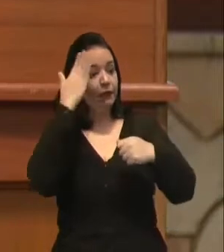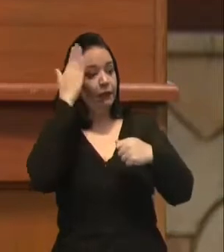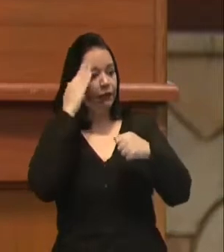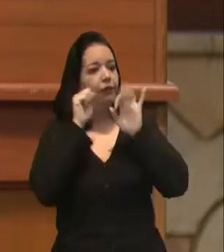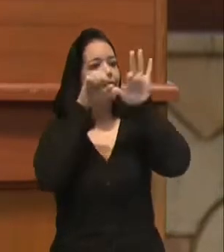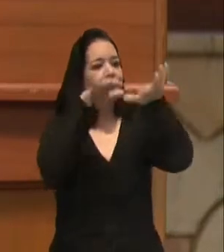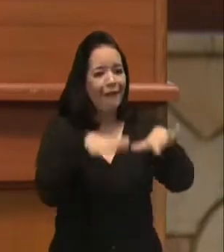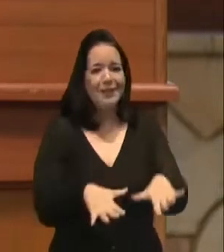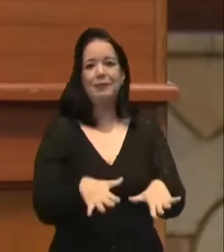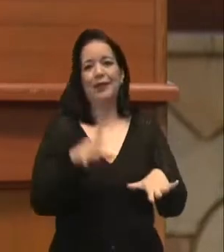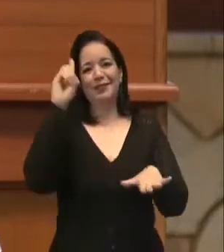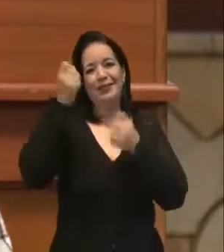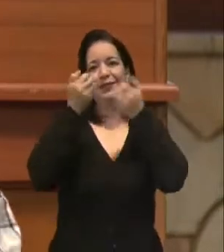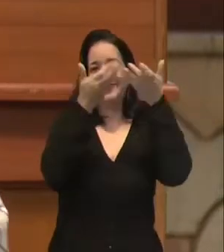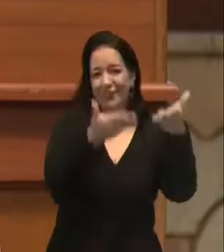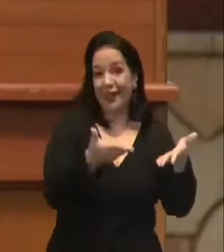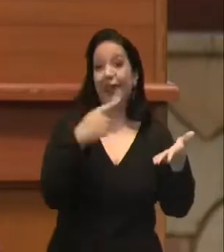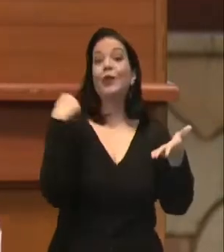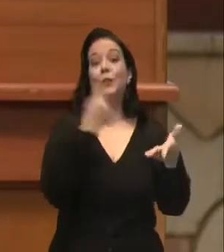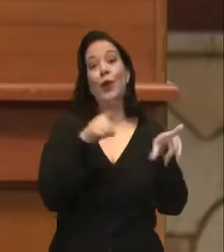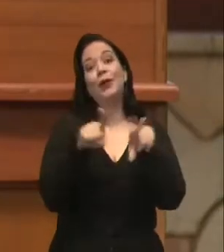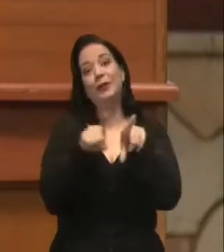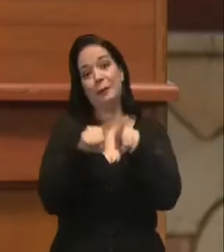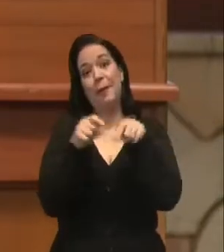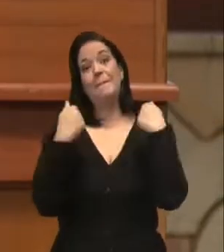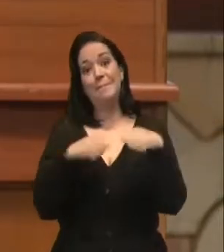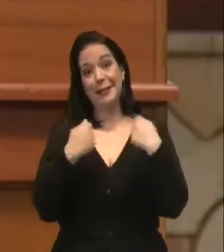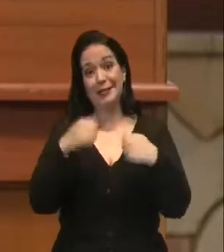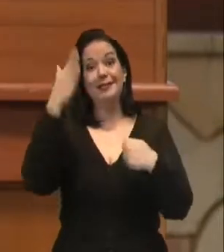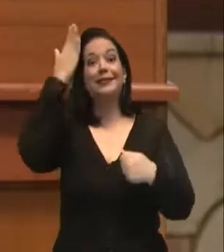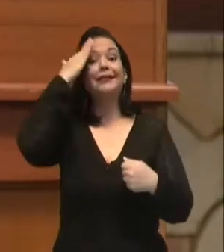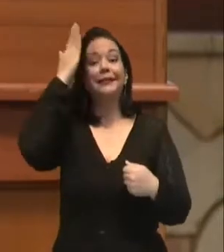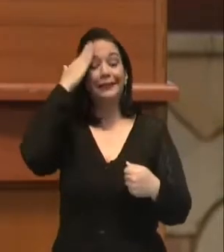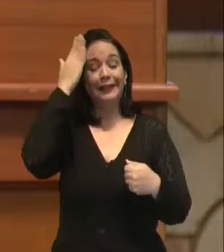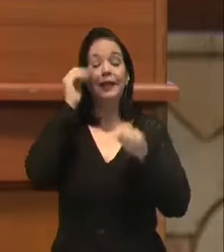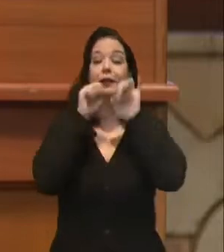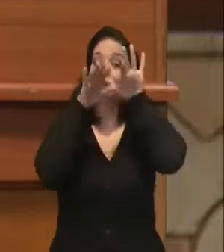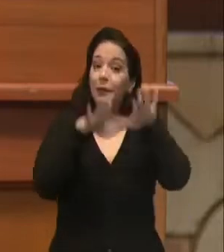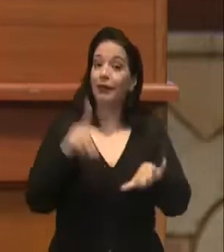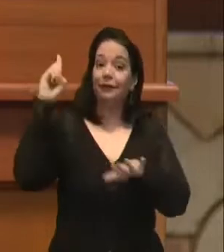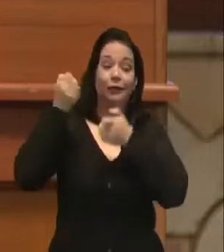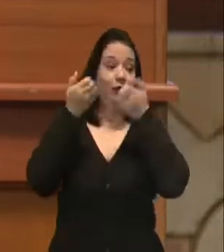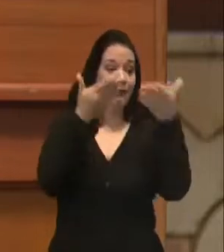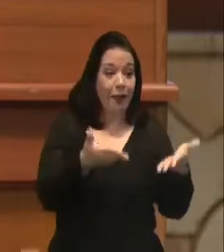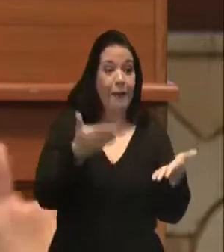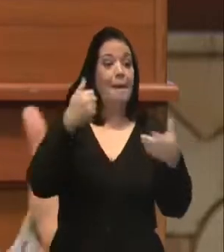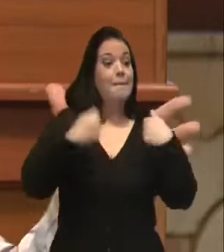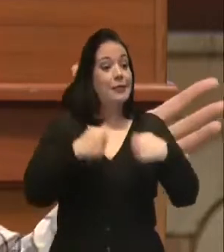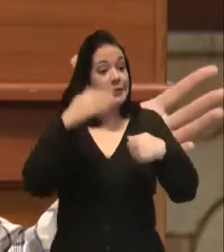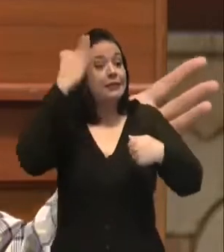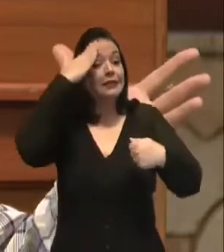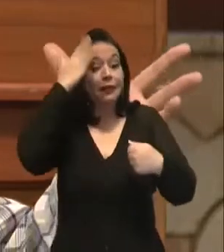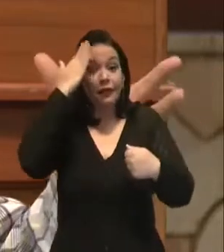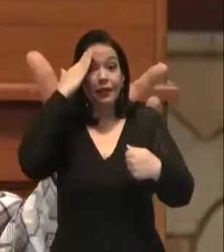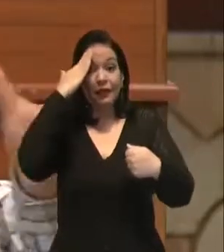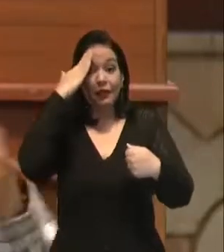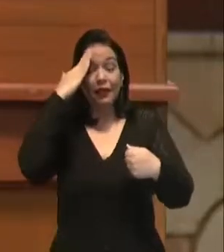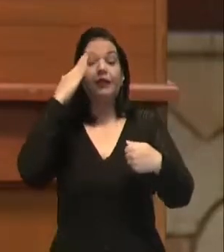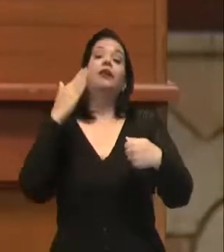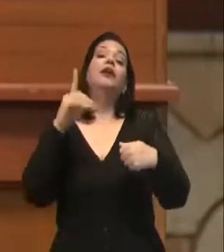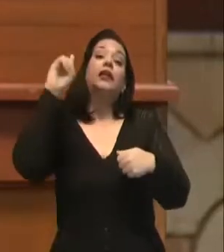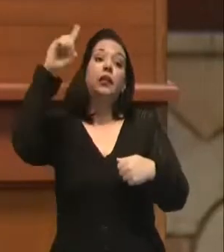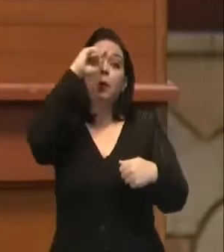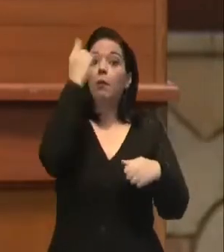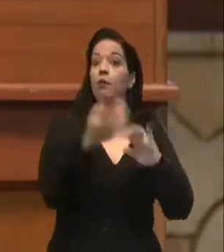Nós precisamos compreender que em Jesus Deus já fez tudo por nós. Muitas vezes nós estamos à